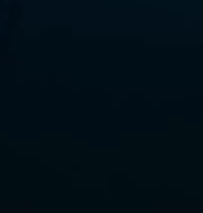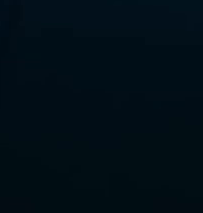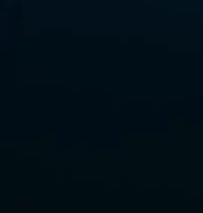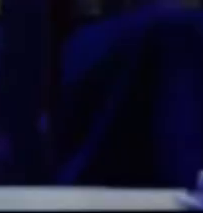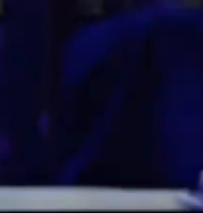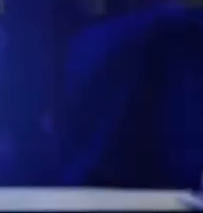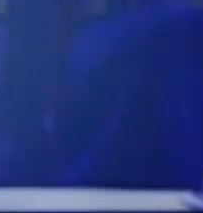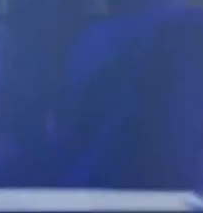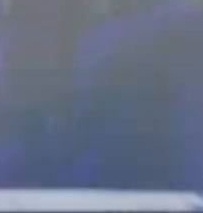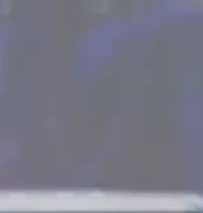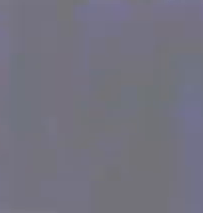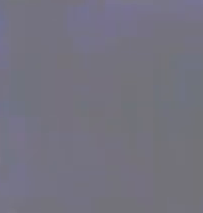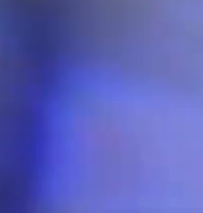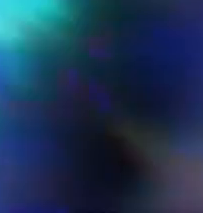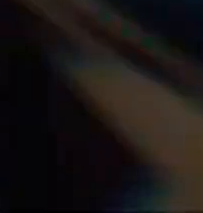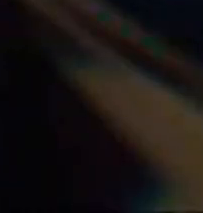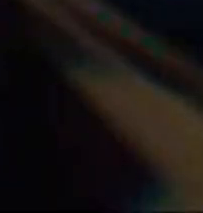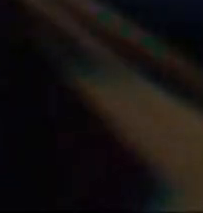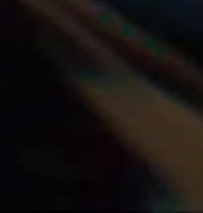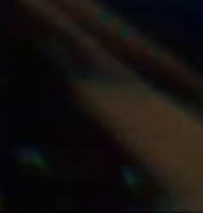o Mundos